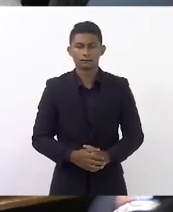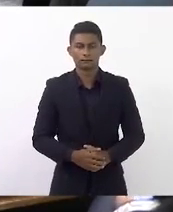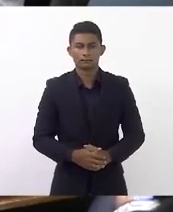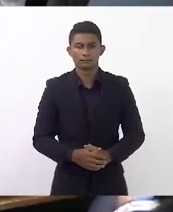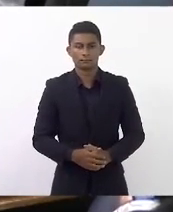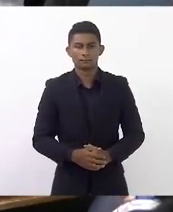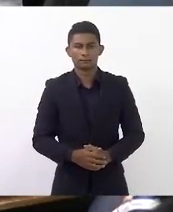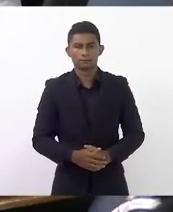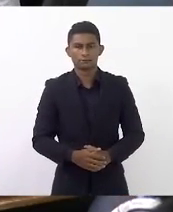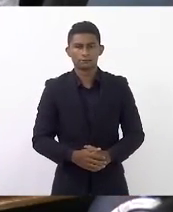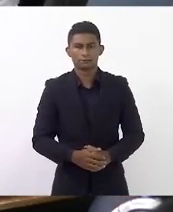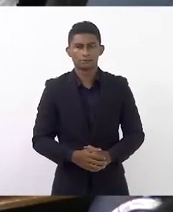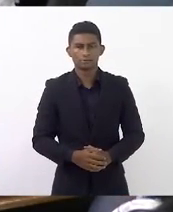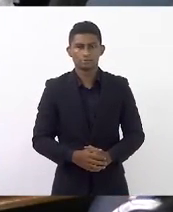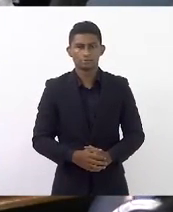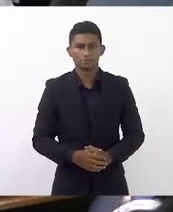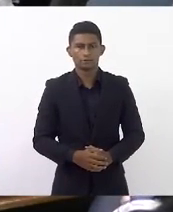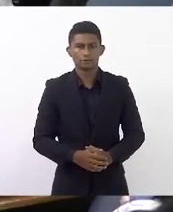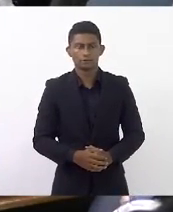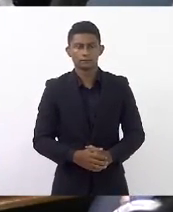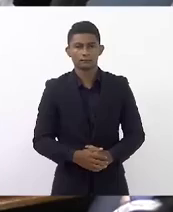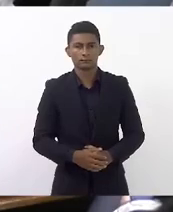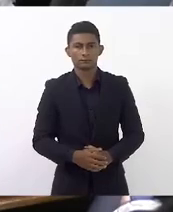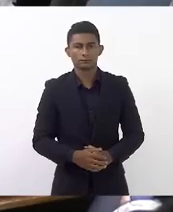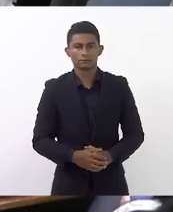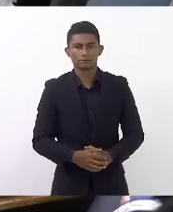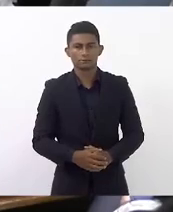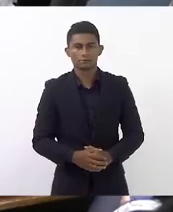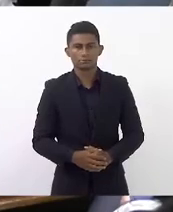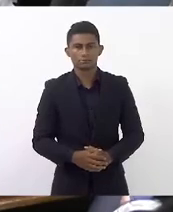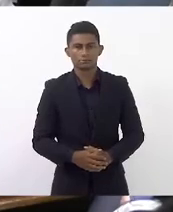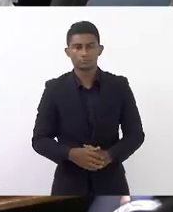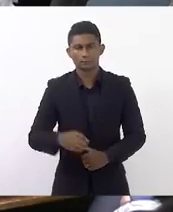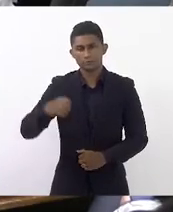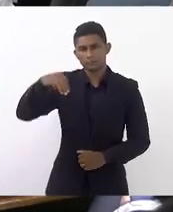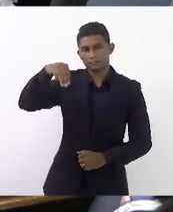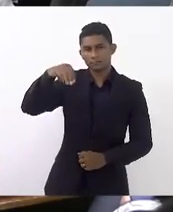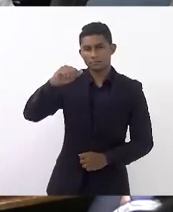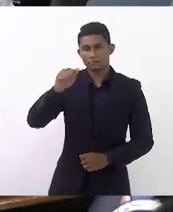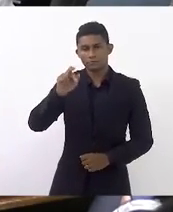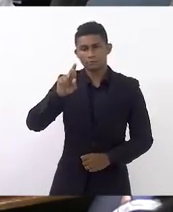Deputado Marcelo Cabeleireiro. Deputado Marcelo Dino.